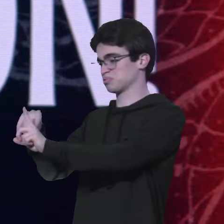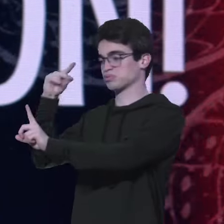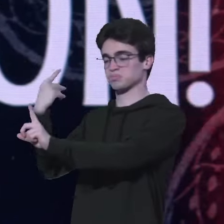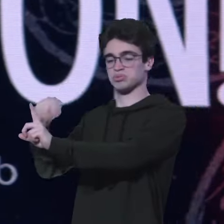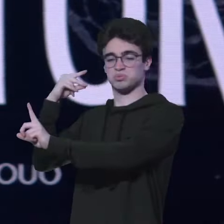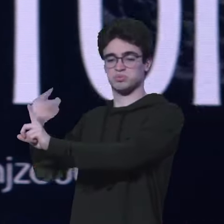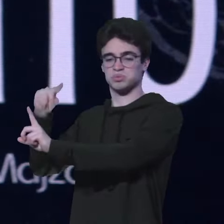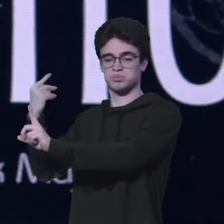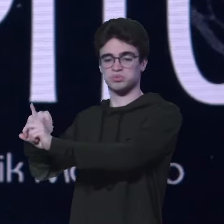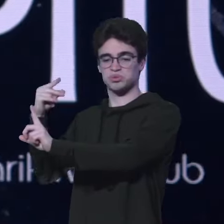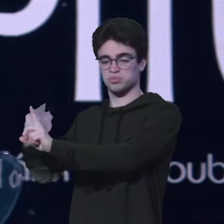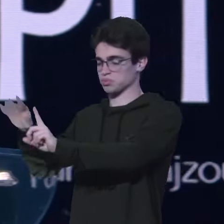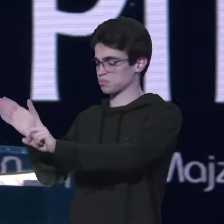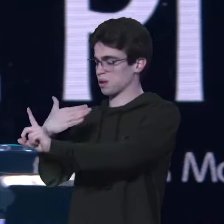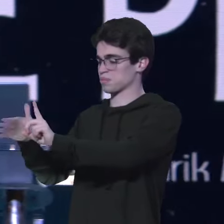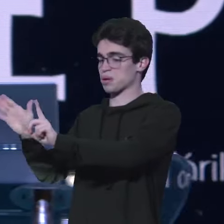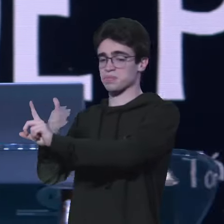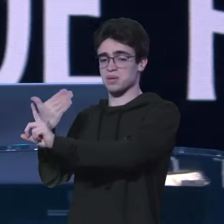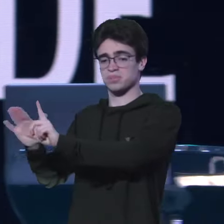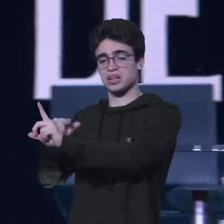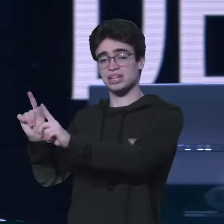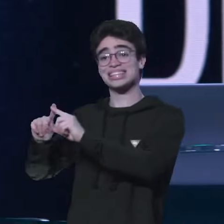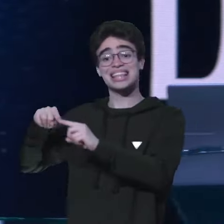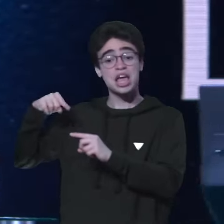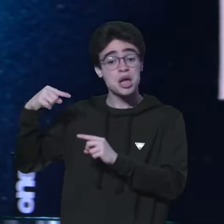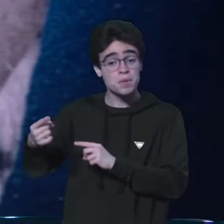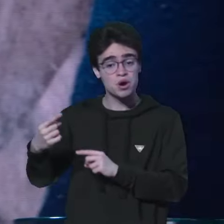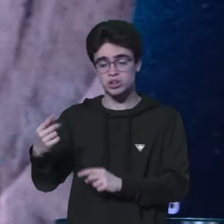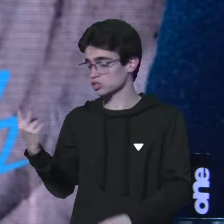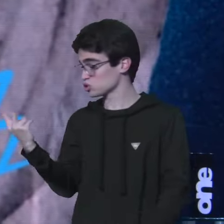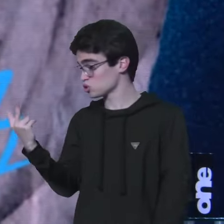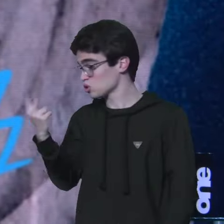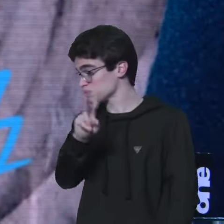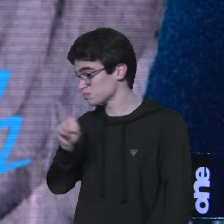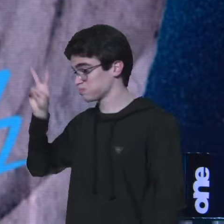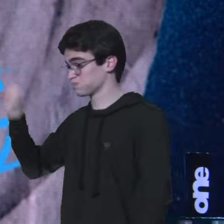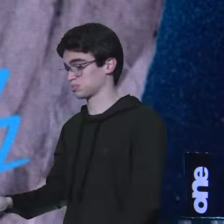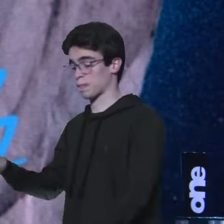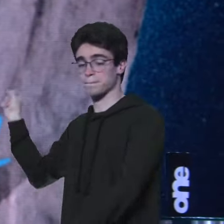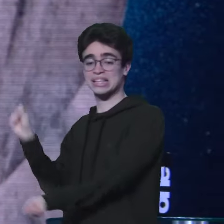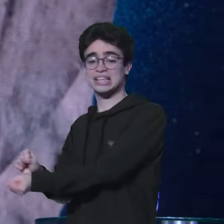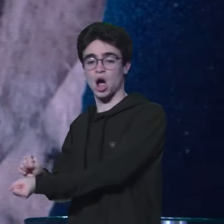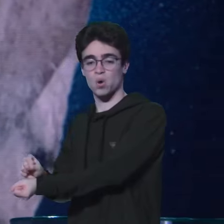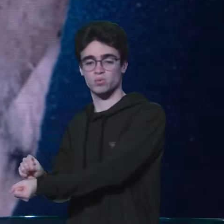depois de darem chicotada neles, ainda colocam os dois na prisão.